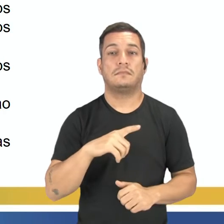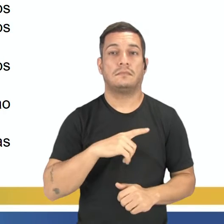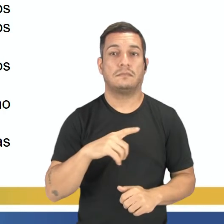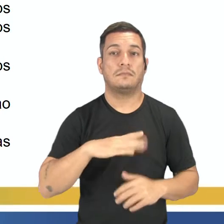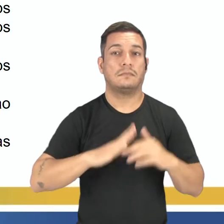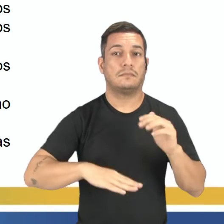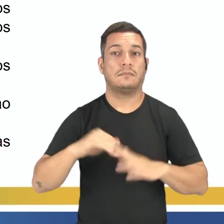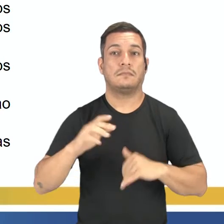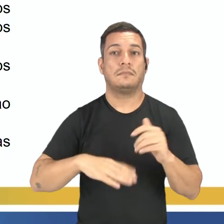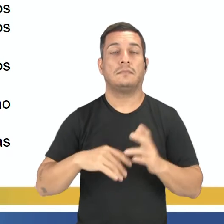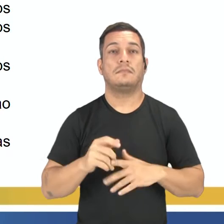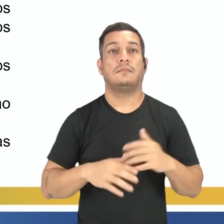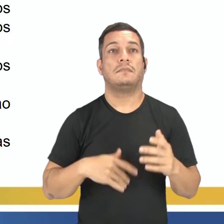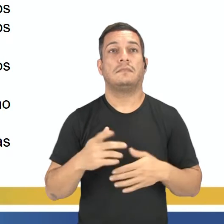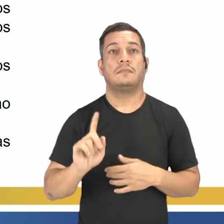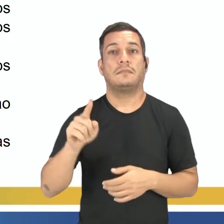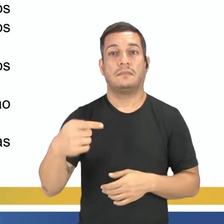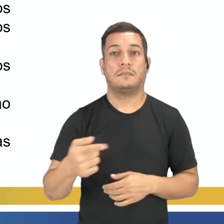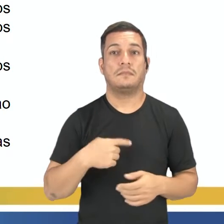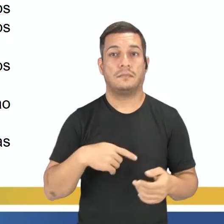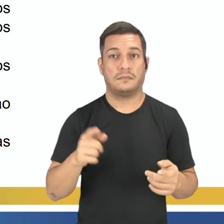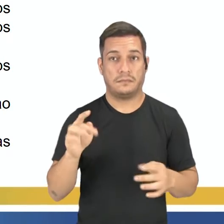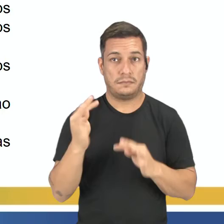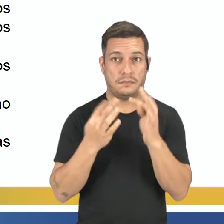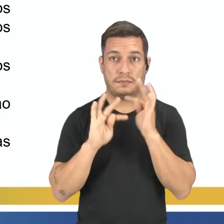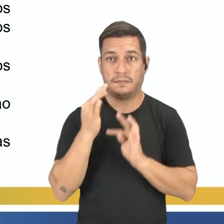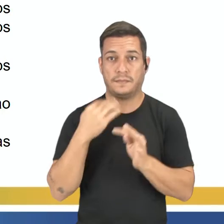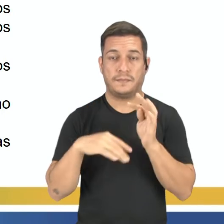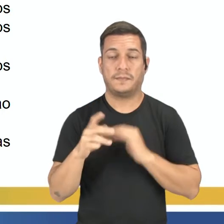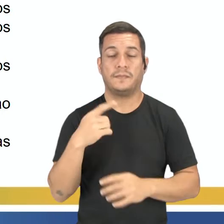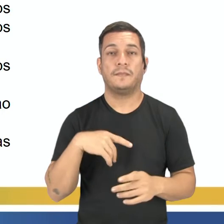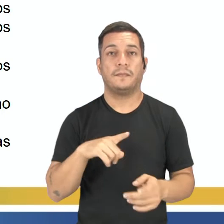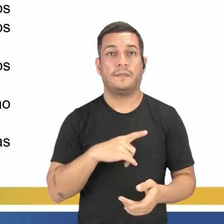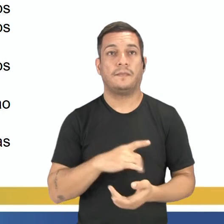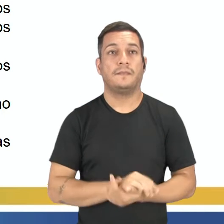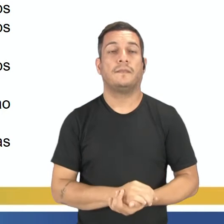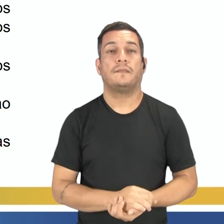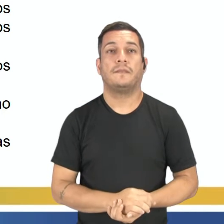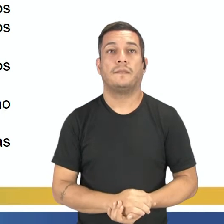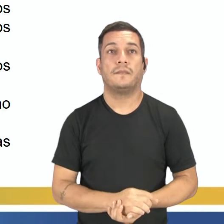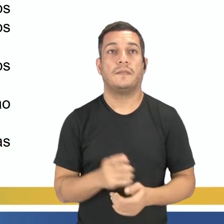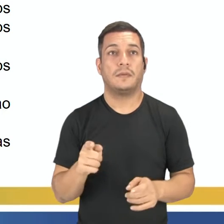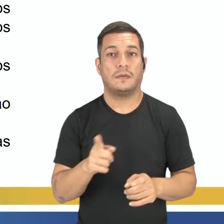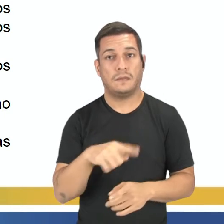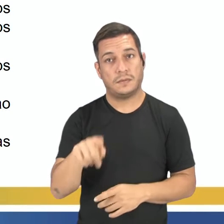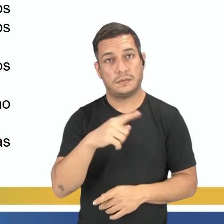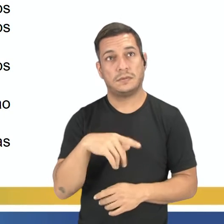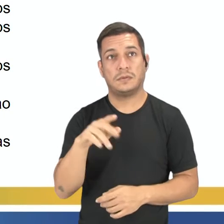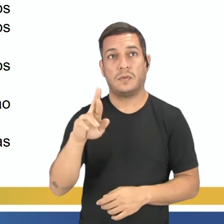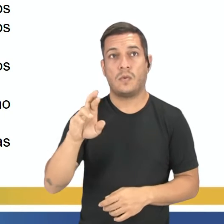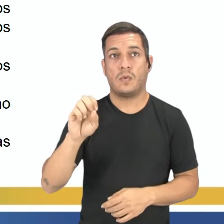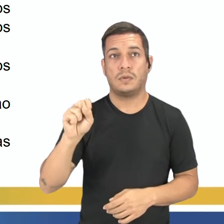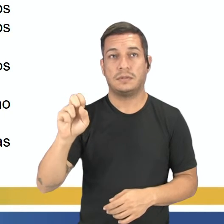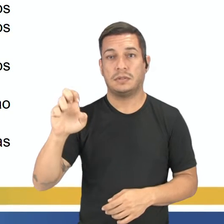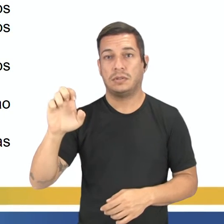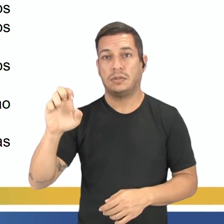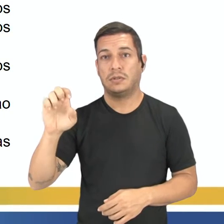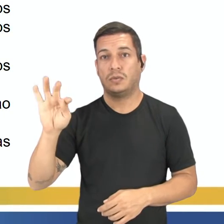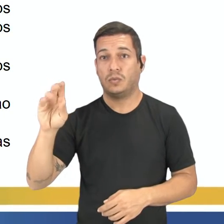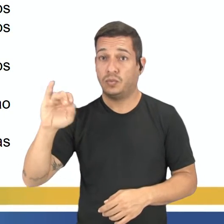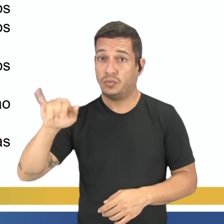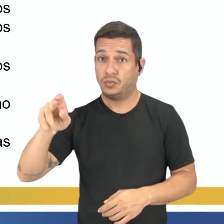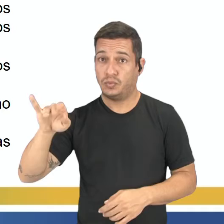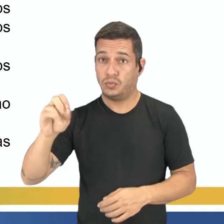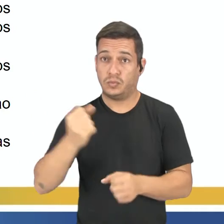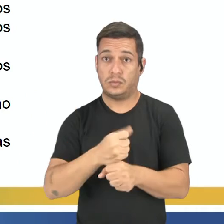esportes profissionais deram após o advento da tecnologia inserida neles, tá bom? Então, para Rossetto Júnior, em 2014,